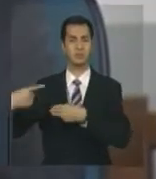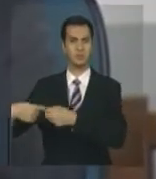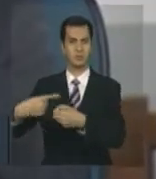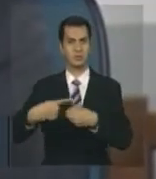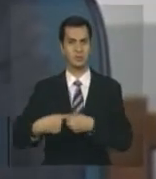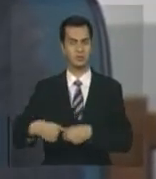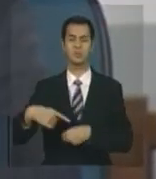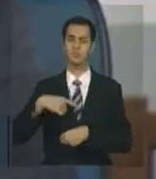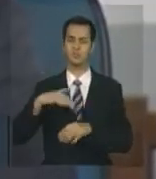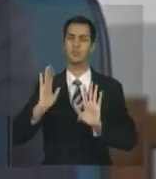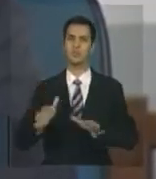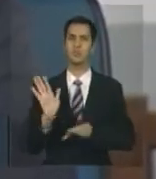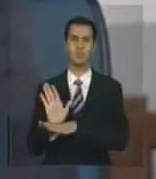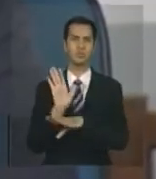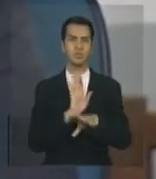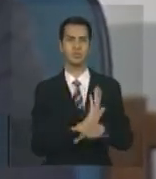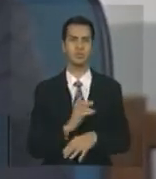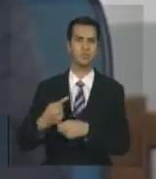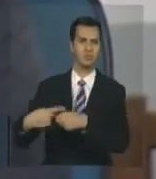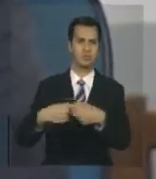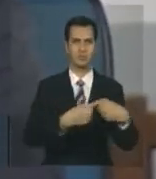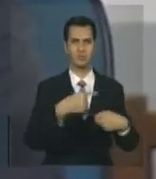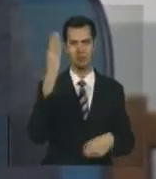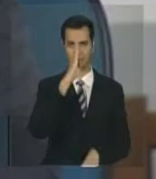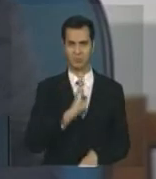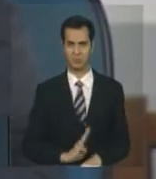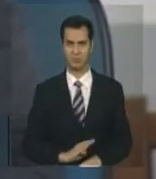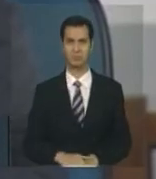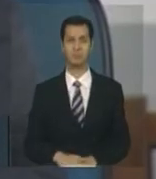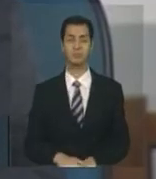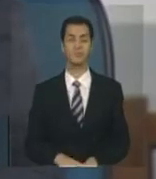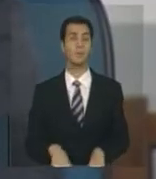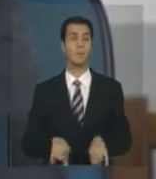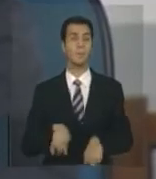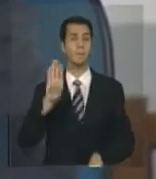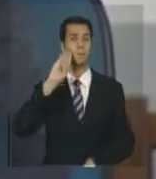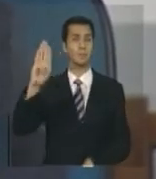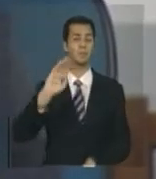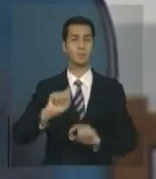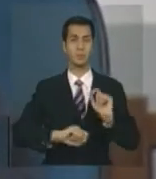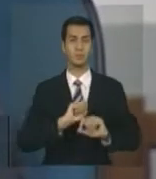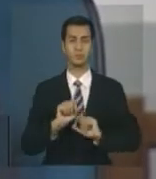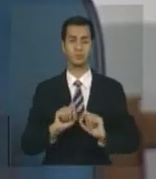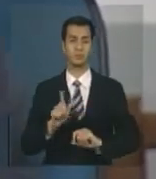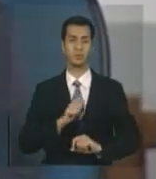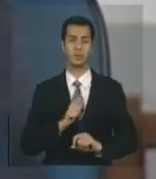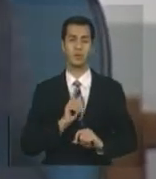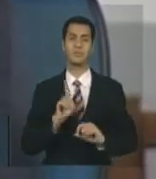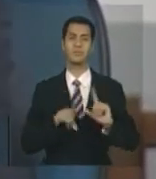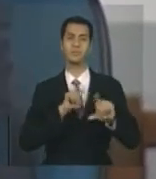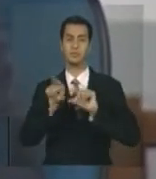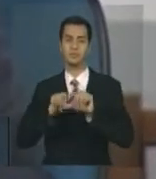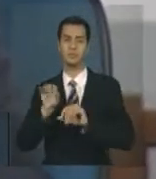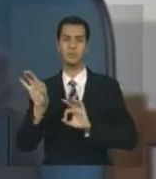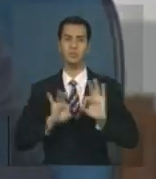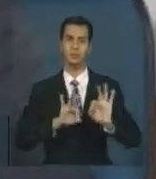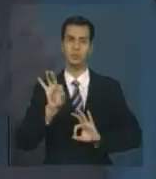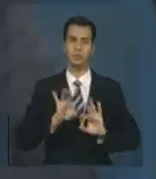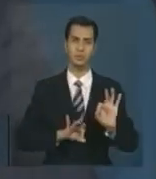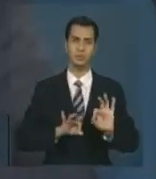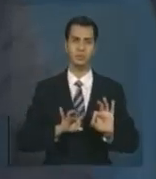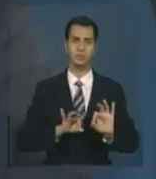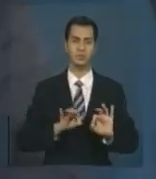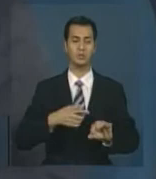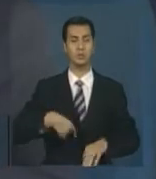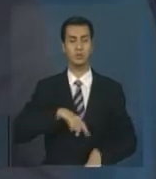brasileiras. Sobretudo, a orientação tem sido dada para a seleção de projetos das cidades que